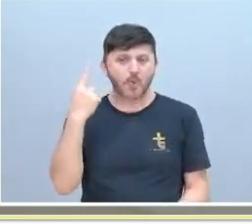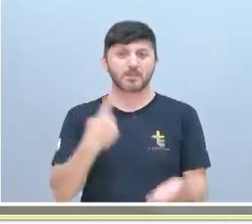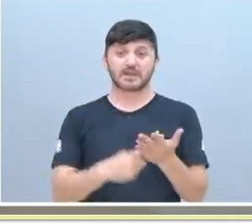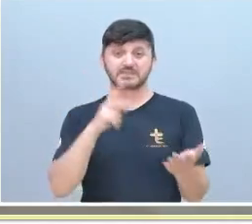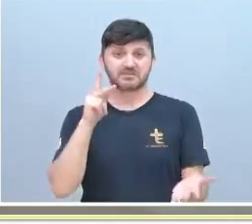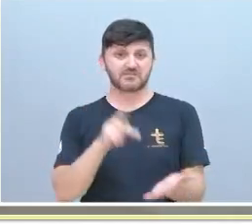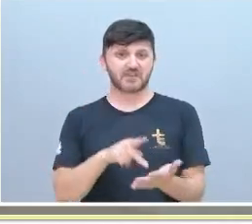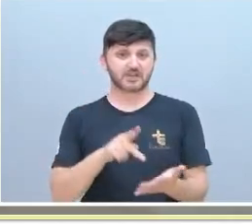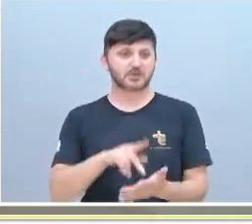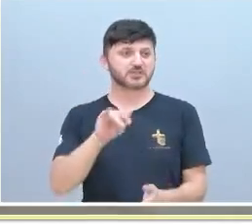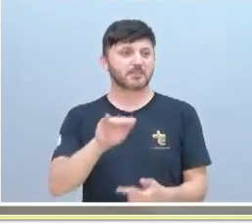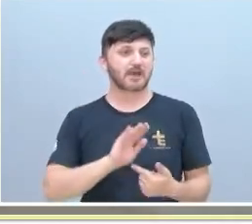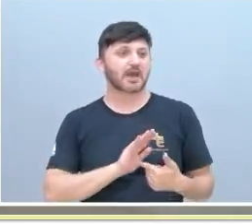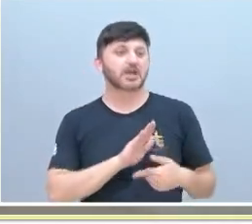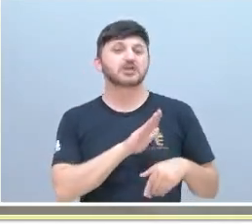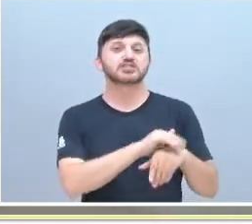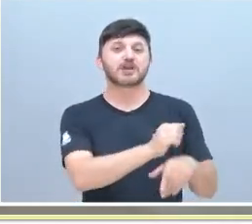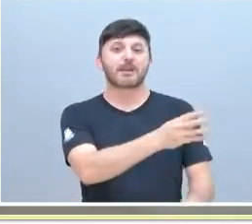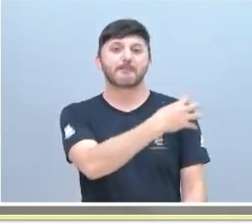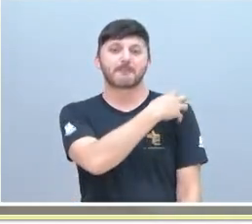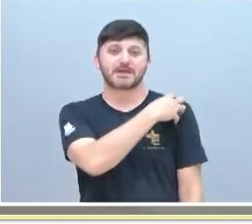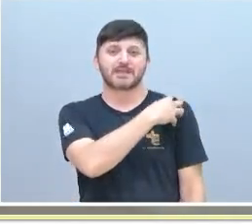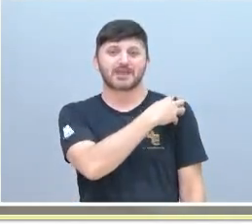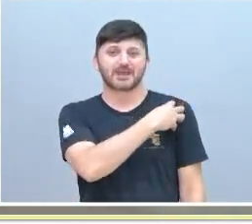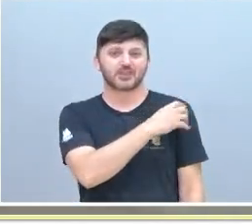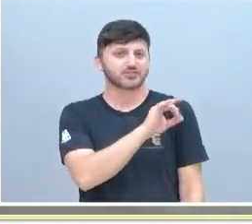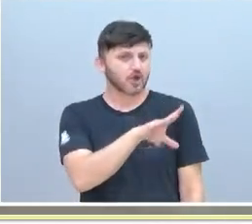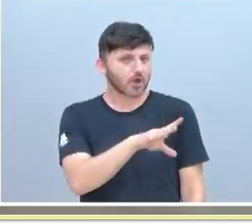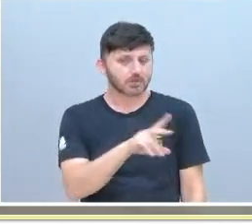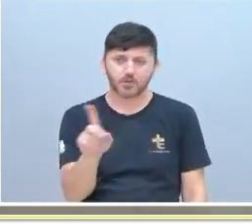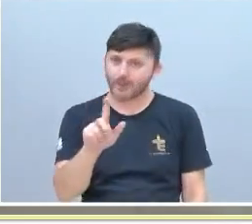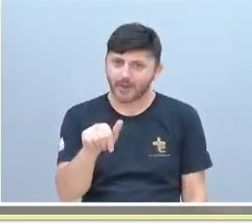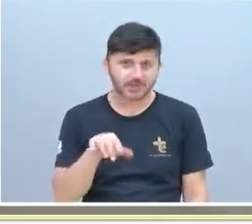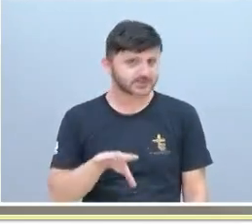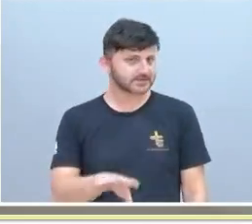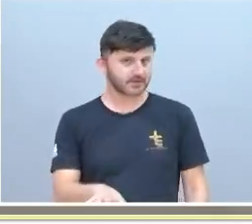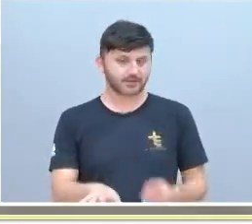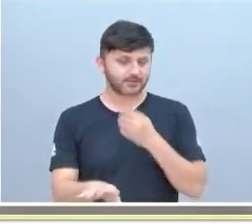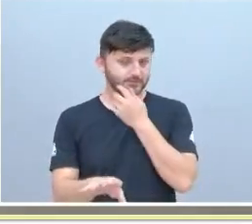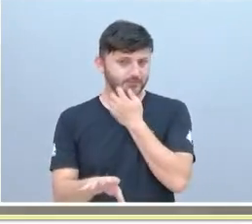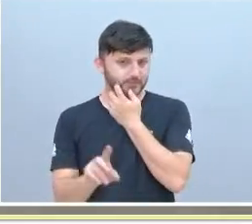é obrigação. De fato é um ato social, mas não é só isso.